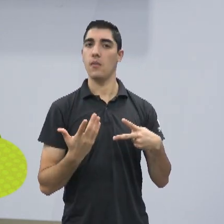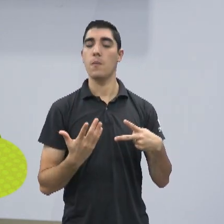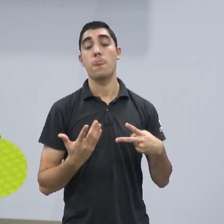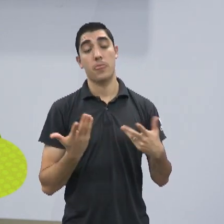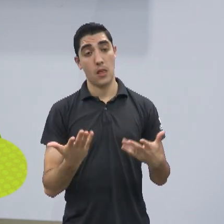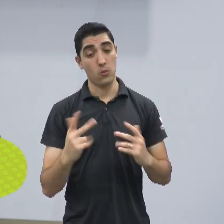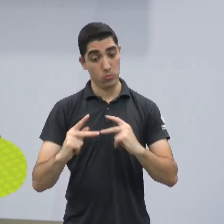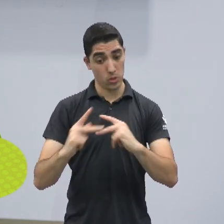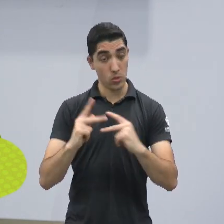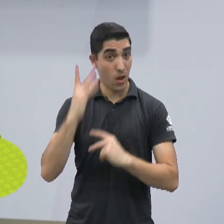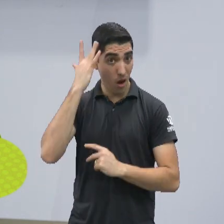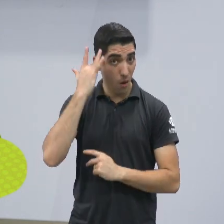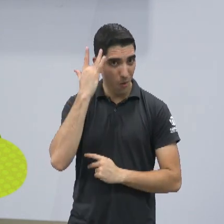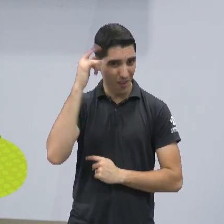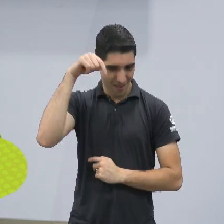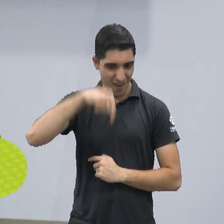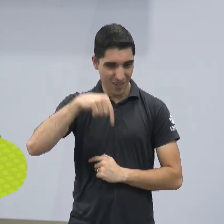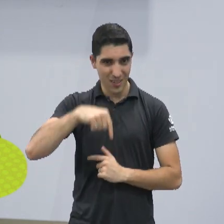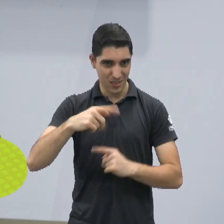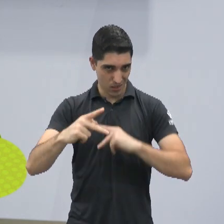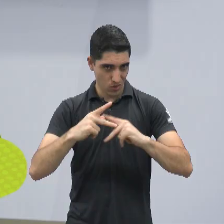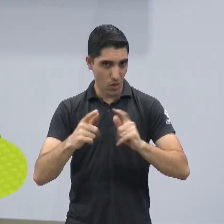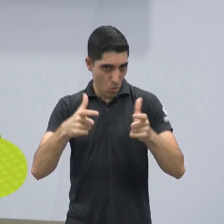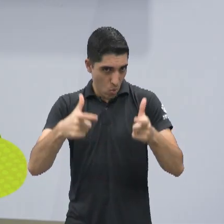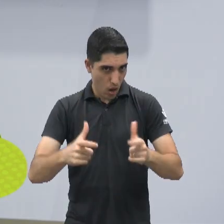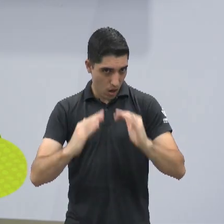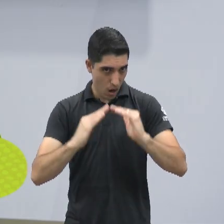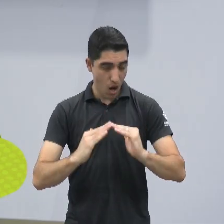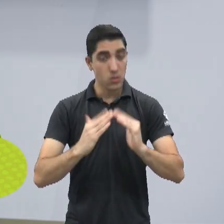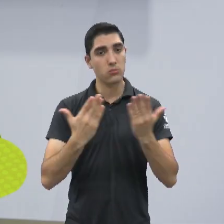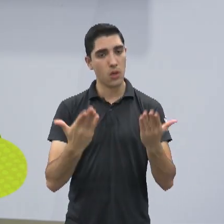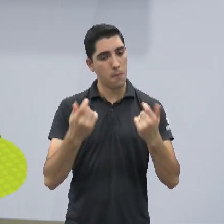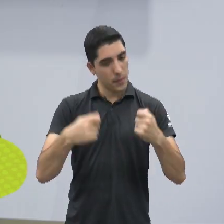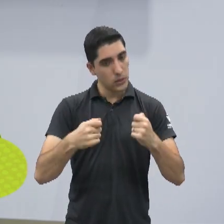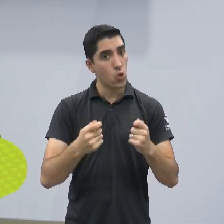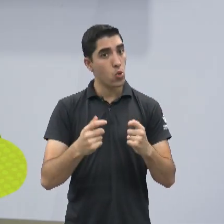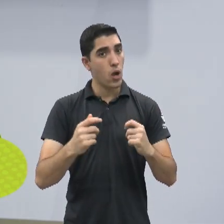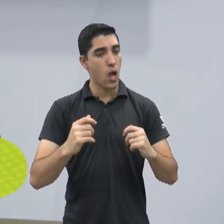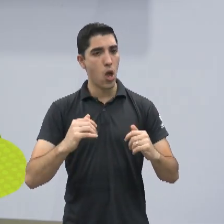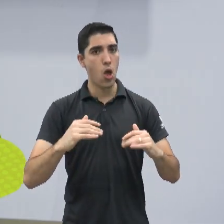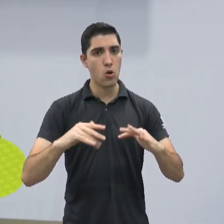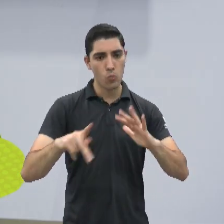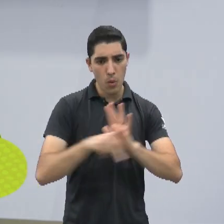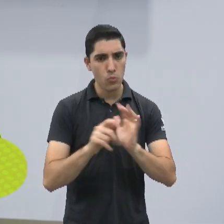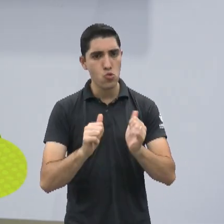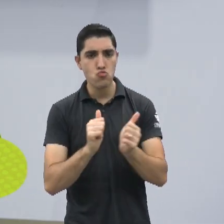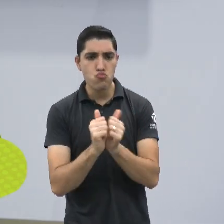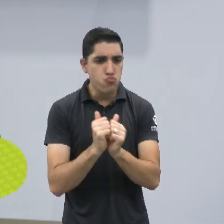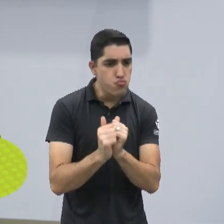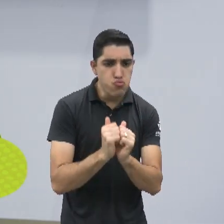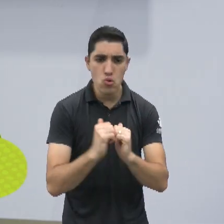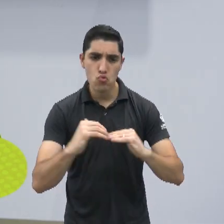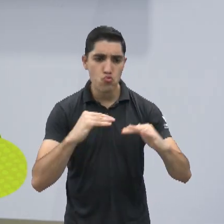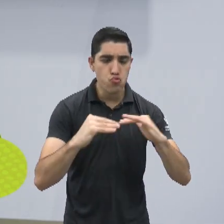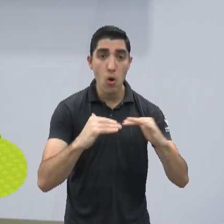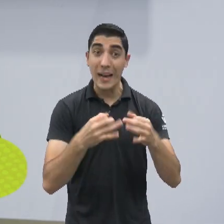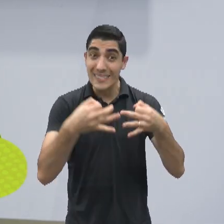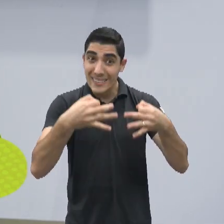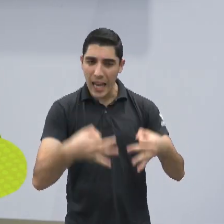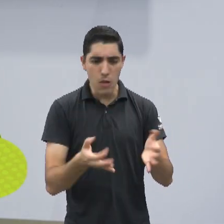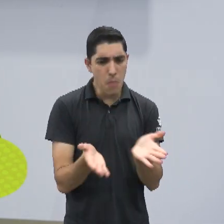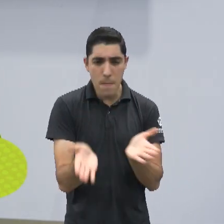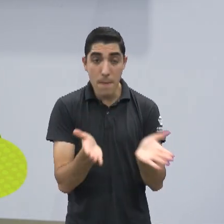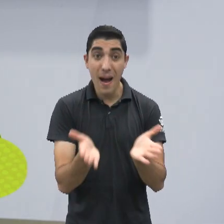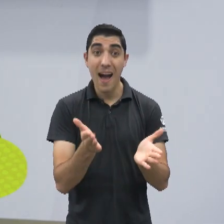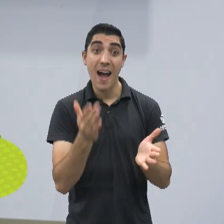vai jogar amanhã no Tênis Clube, tem que fazer um jogo consistente, buscar a vitória desde o começo, criar essa vantagem do